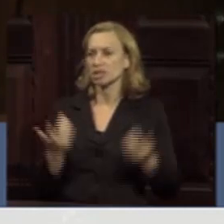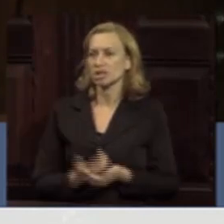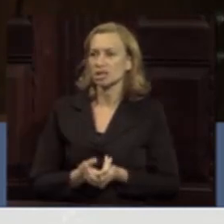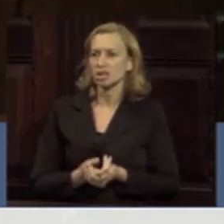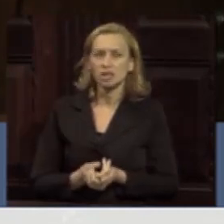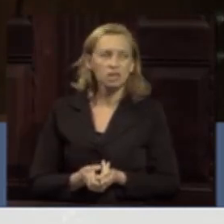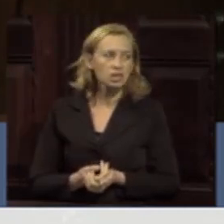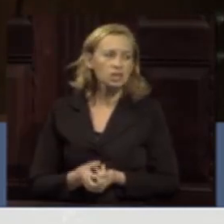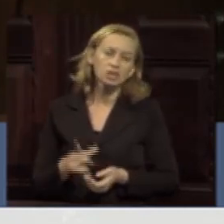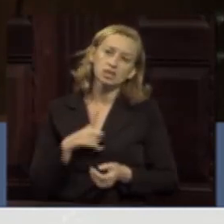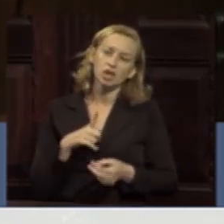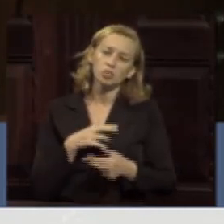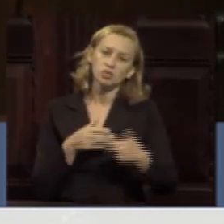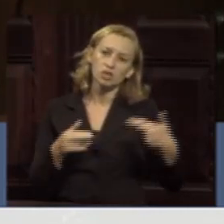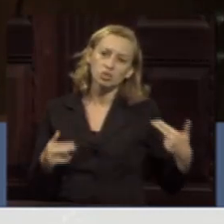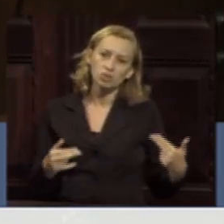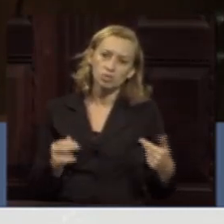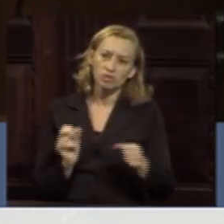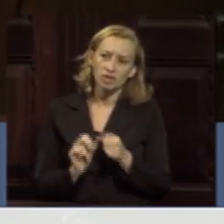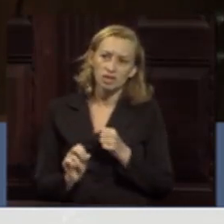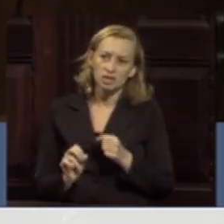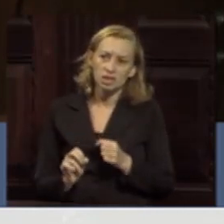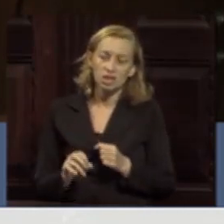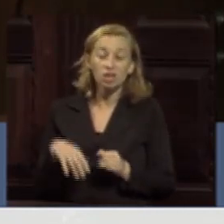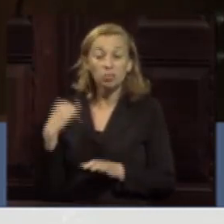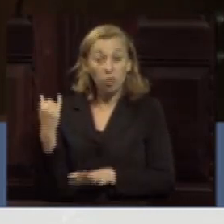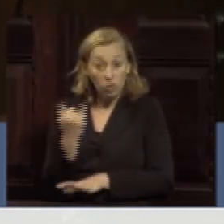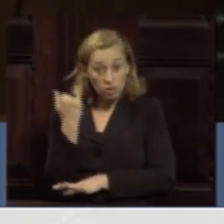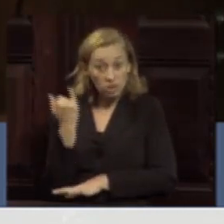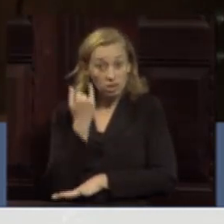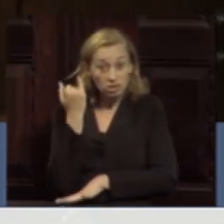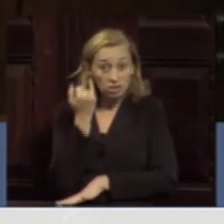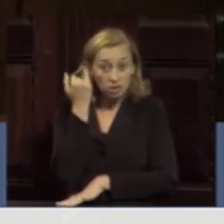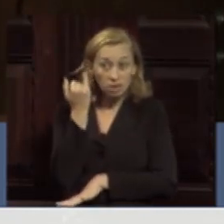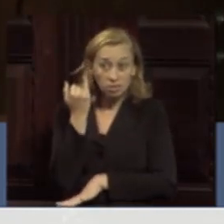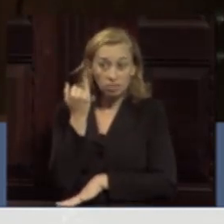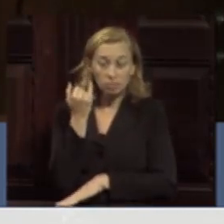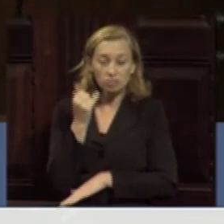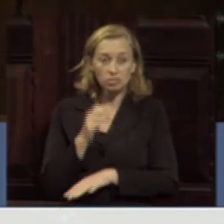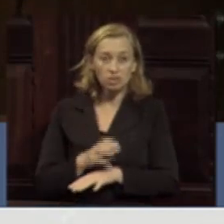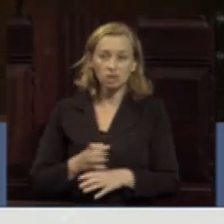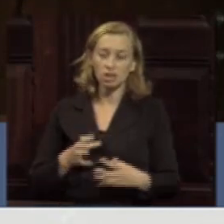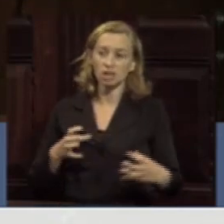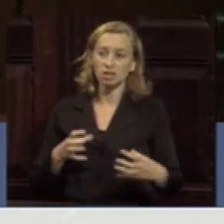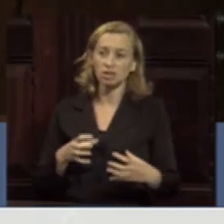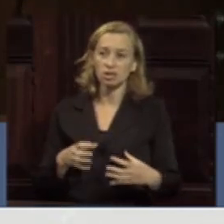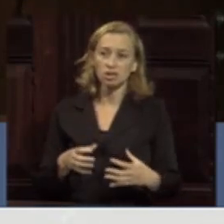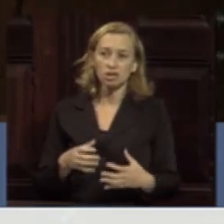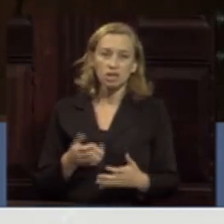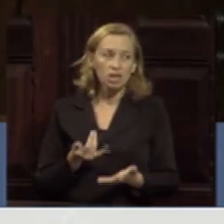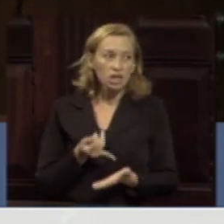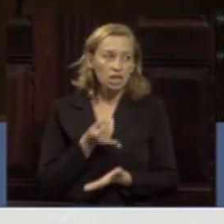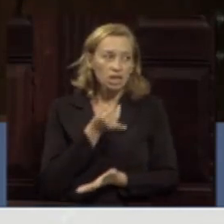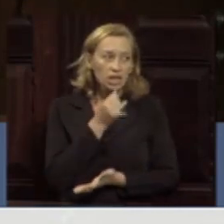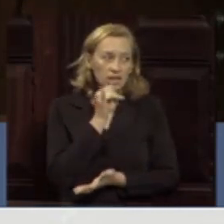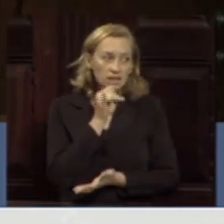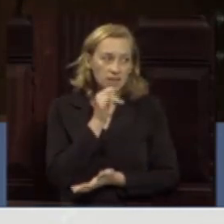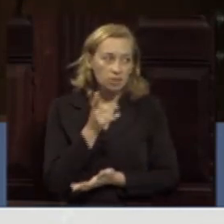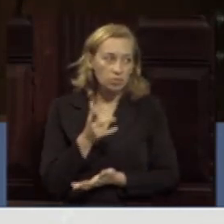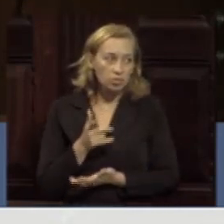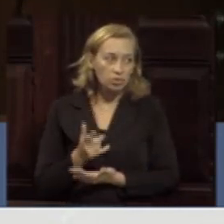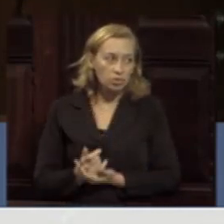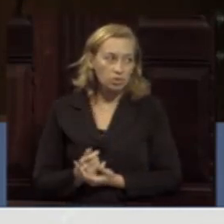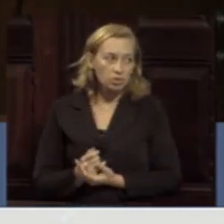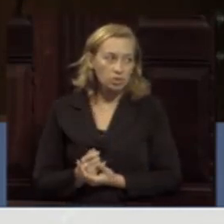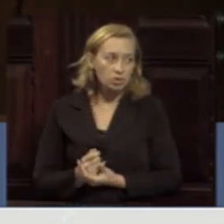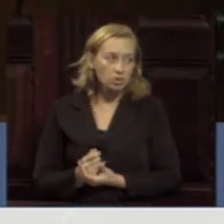outros pleitos para fazer de importância talvez até um pouco maior, como, por exemplo, a questão do restaurante popular da Cidade